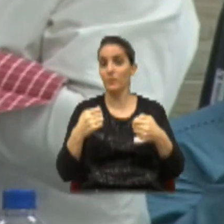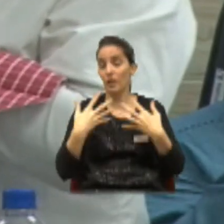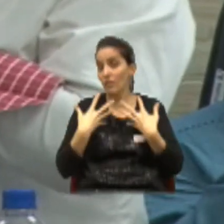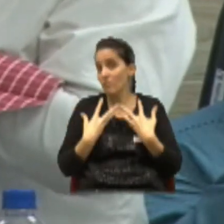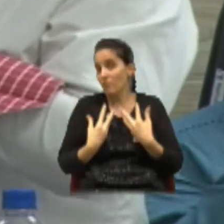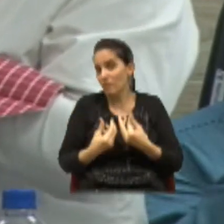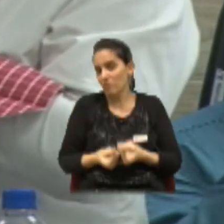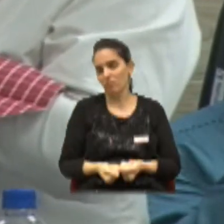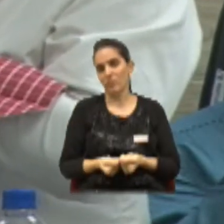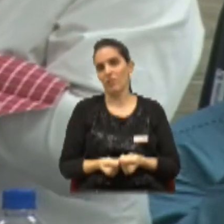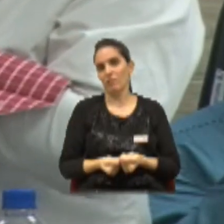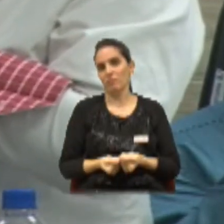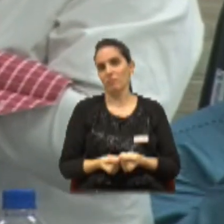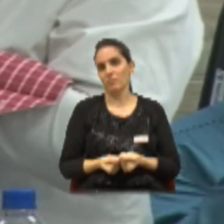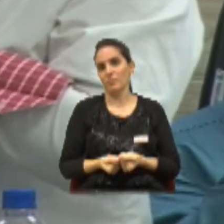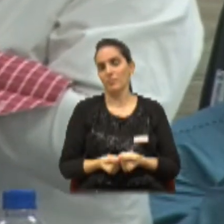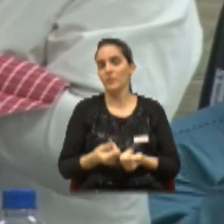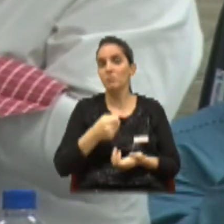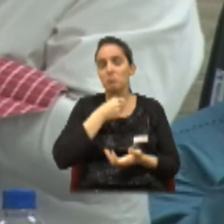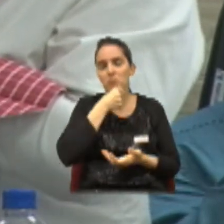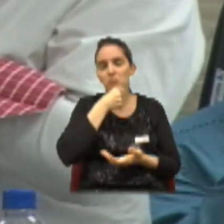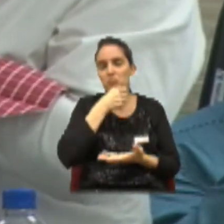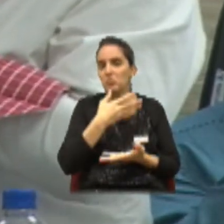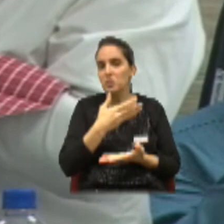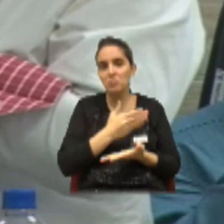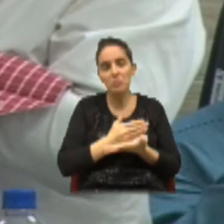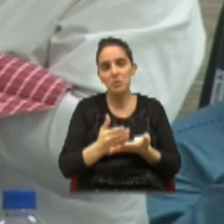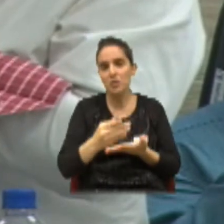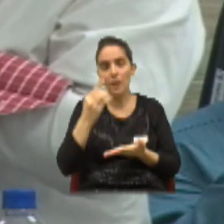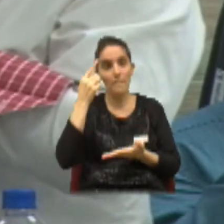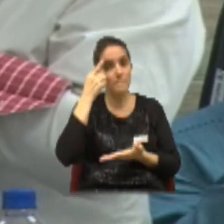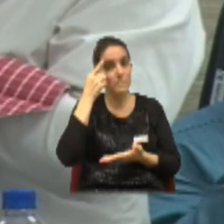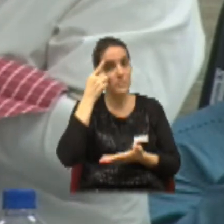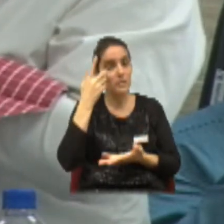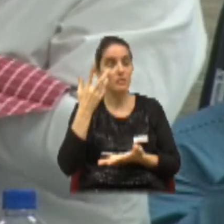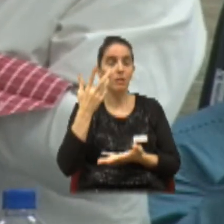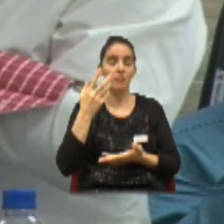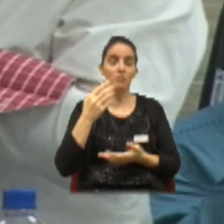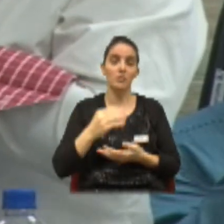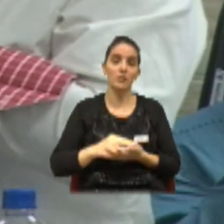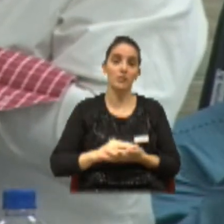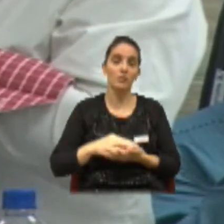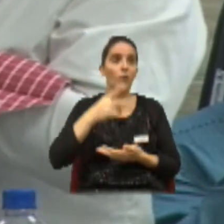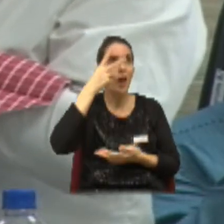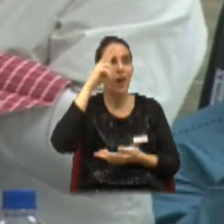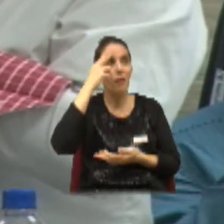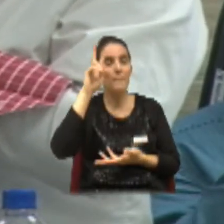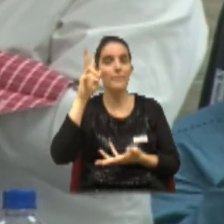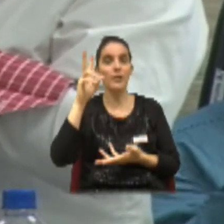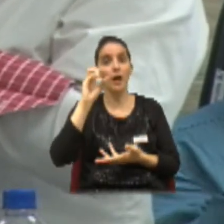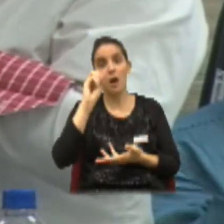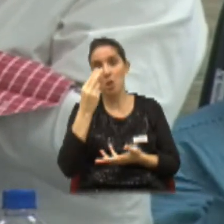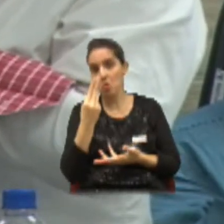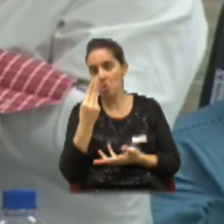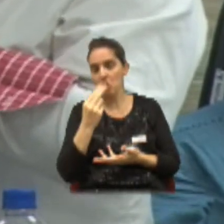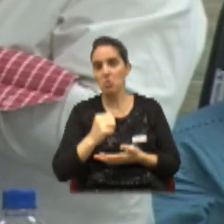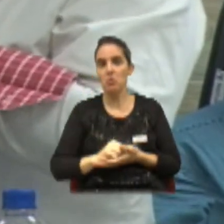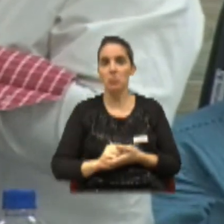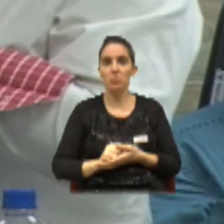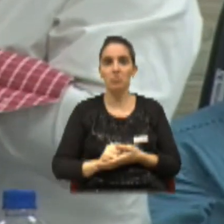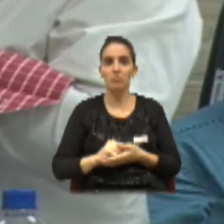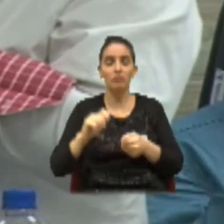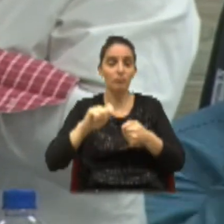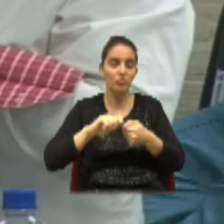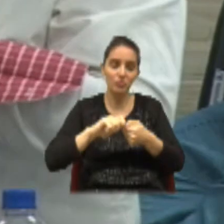perdendo a nossa capacidade, seja ela cognitiva, que é pensamento, memória, seja ela motora, quando a gente fala, nossa,